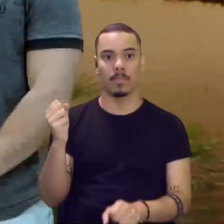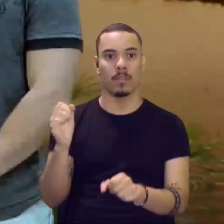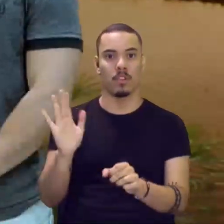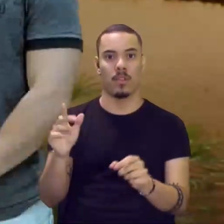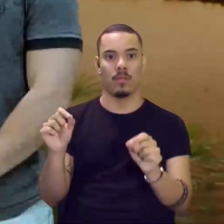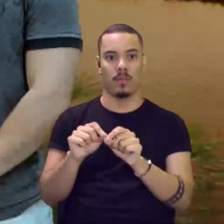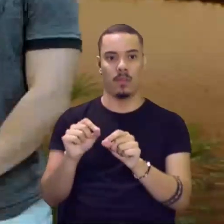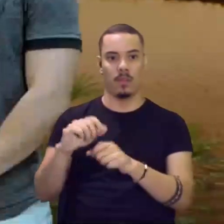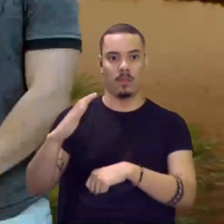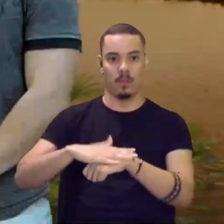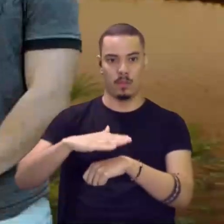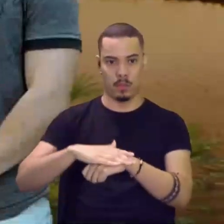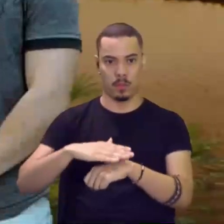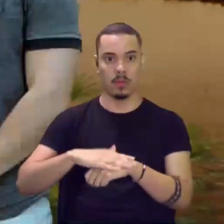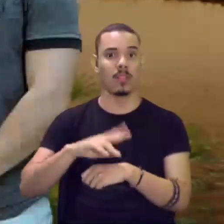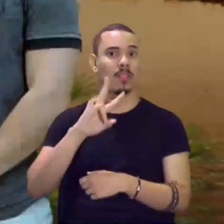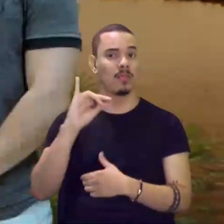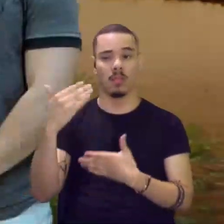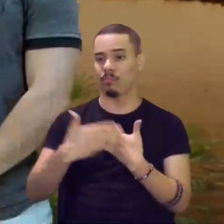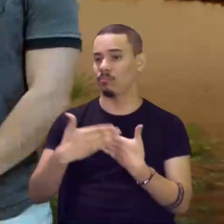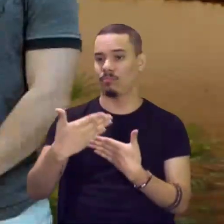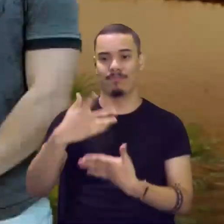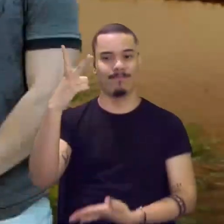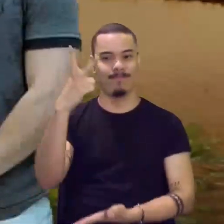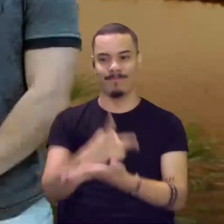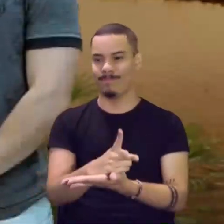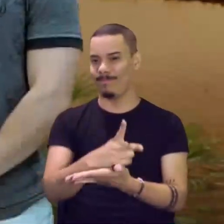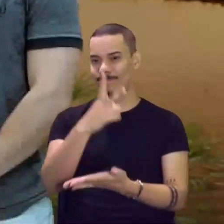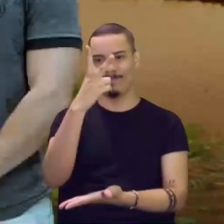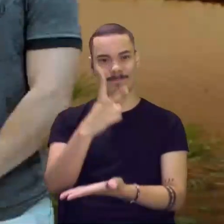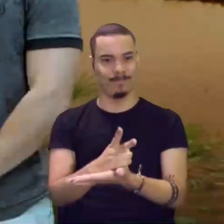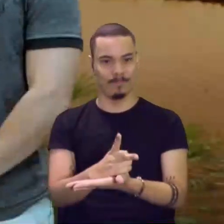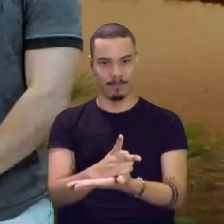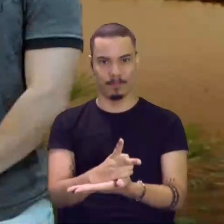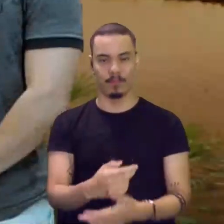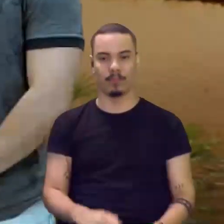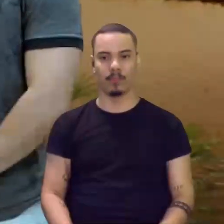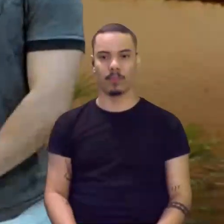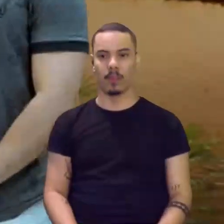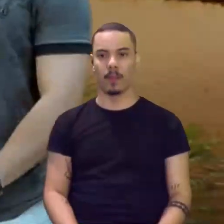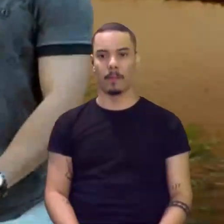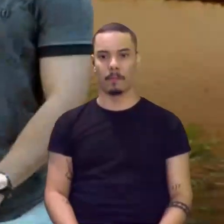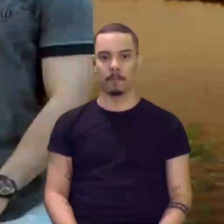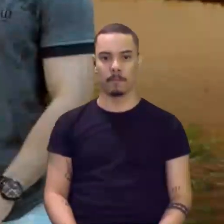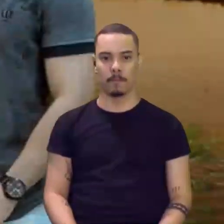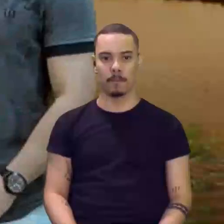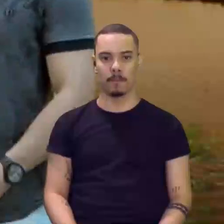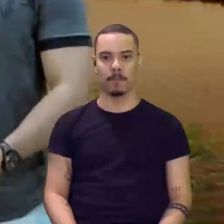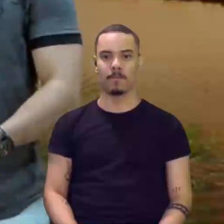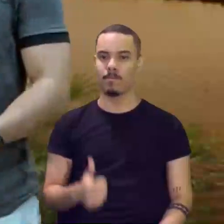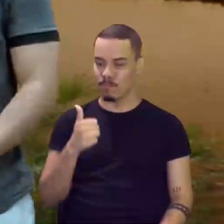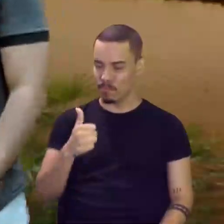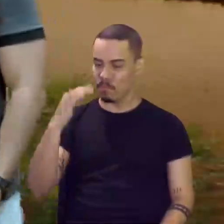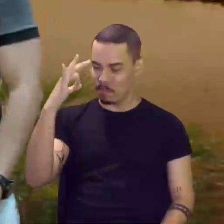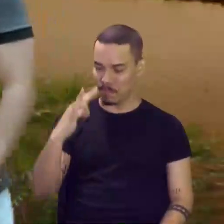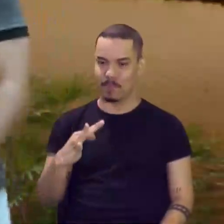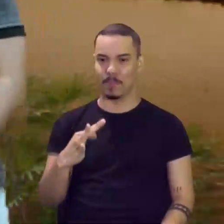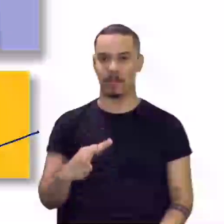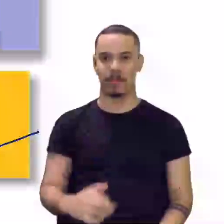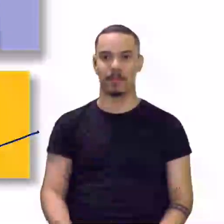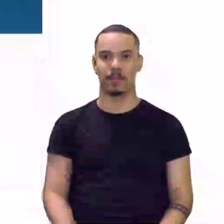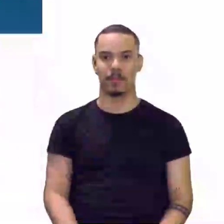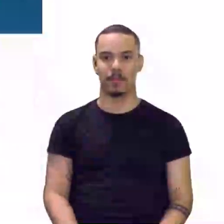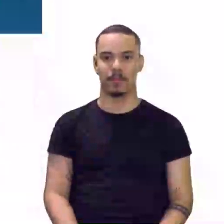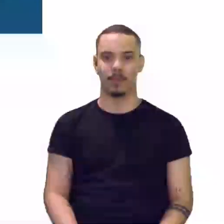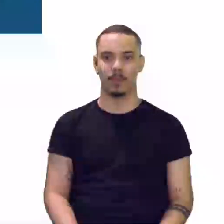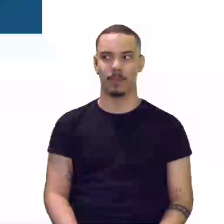é construído e sempre será construído. Muito bem. Perfeito, professor? Ótimo. Show de bola. Aí, fechou. Vamos lá.